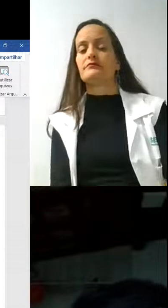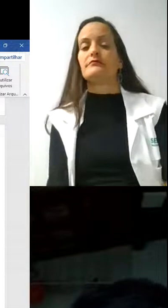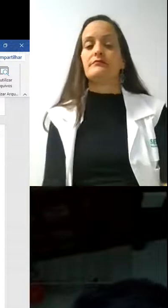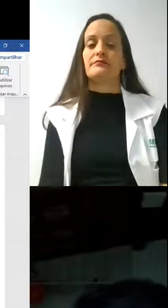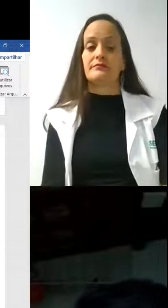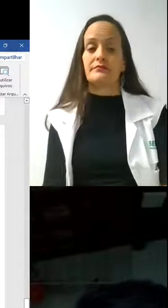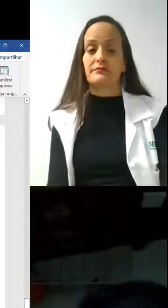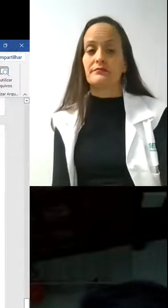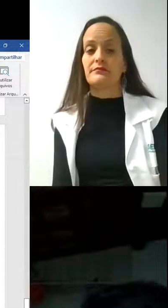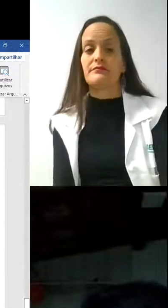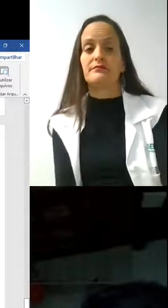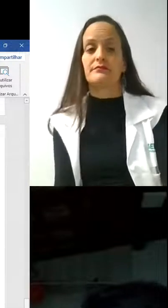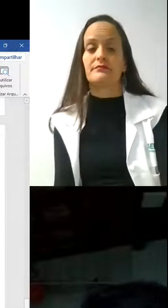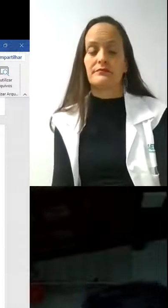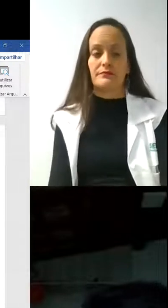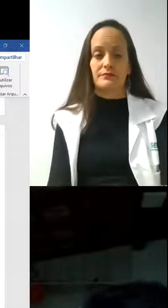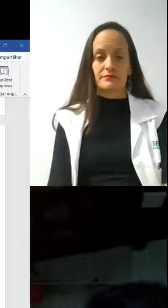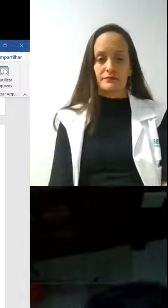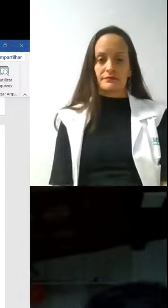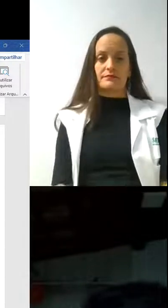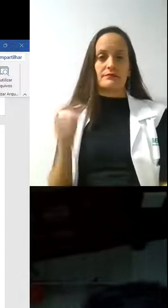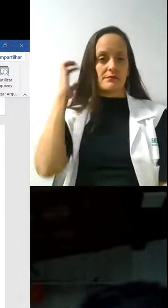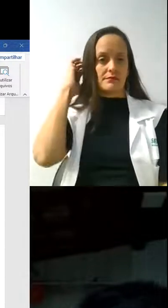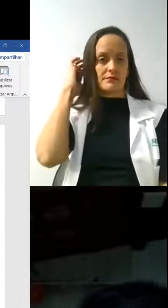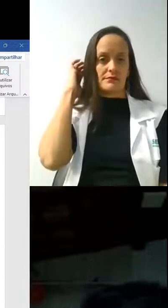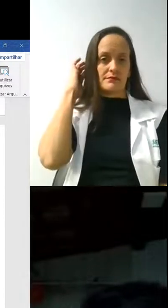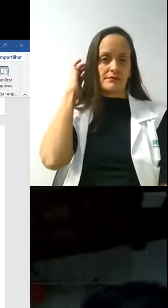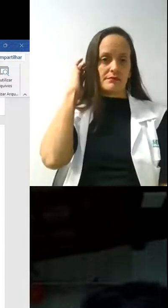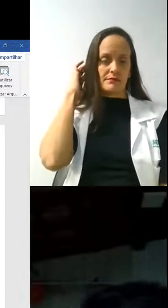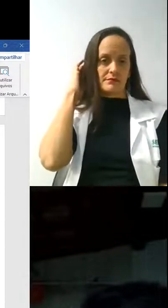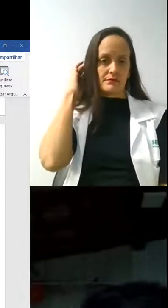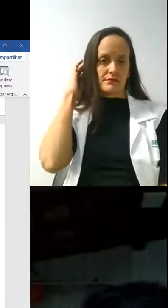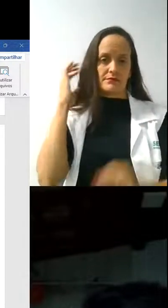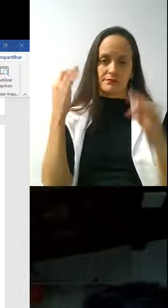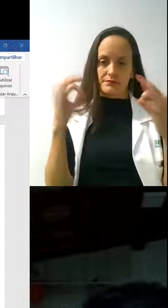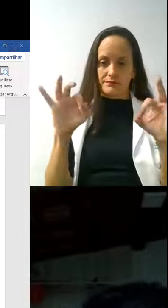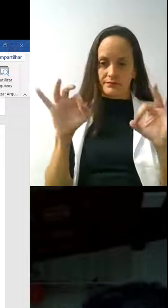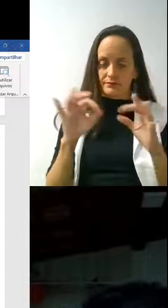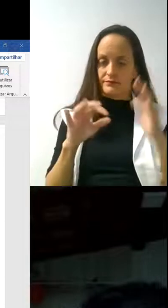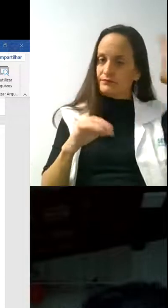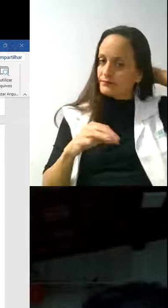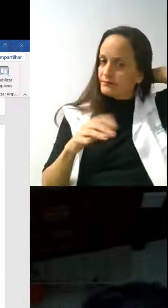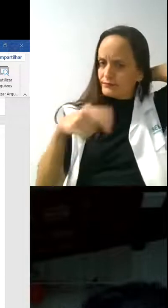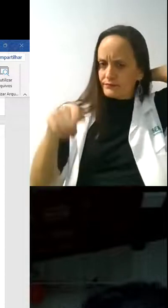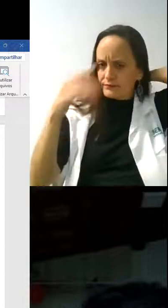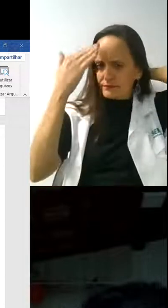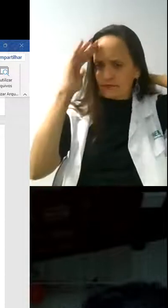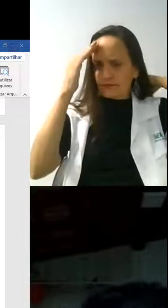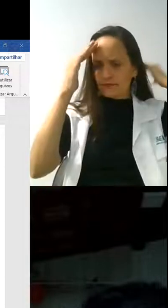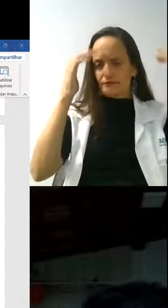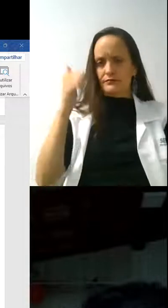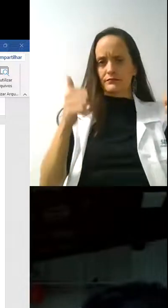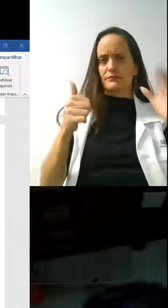1,05 o quê? Metros. Certo? Todo mundo tá entendendo o que eu estou fazendo aí,